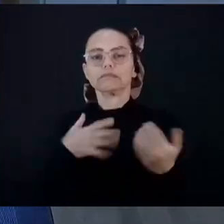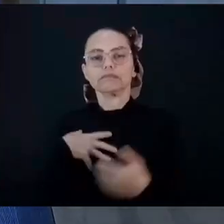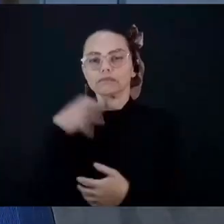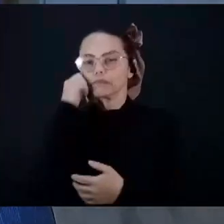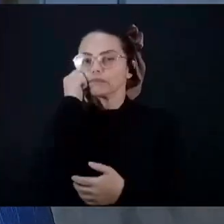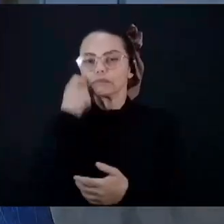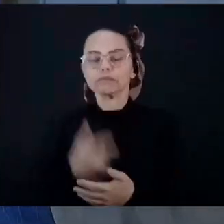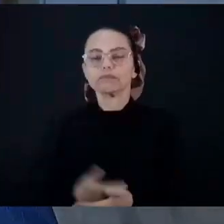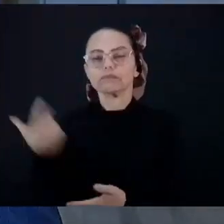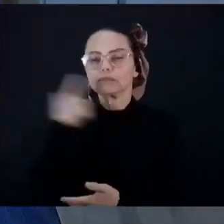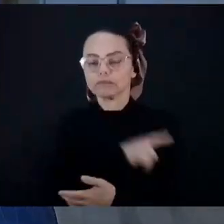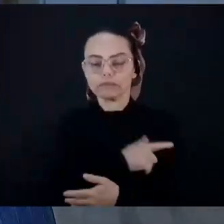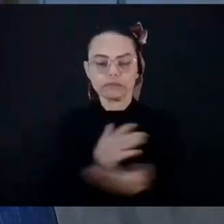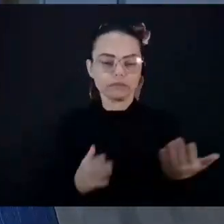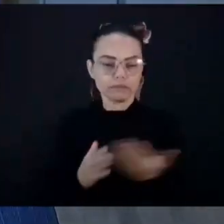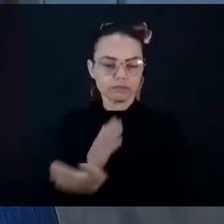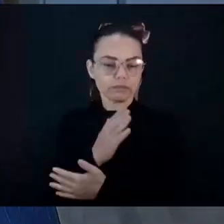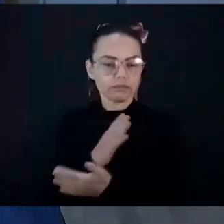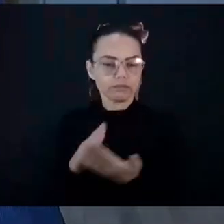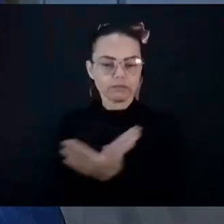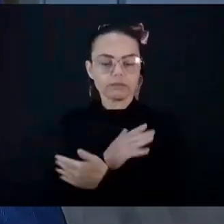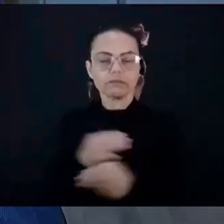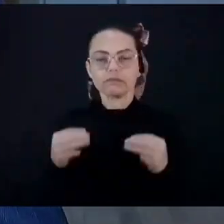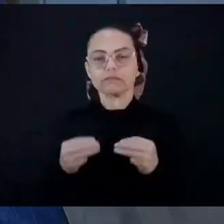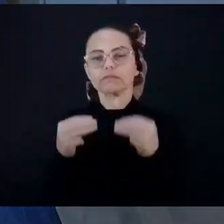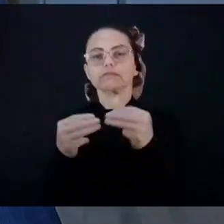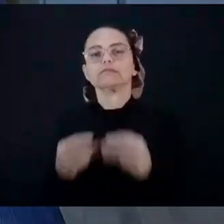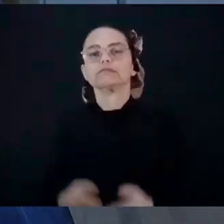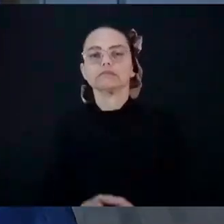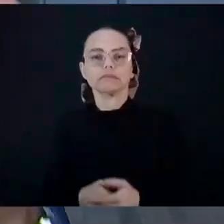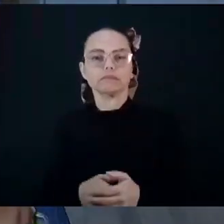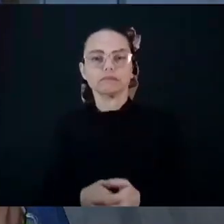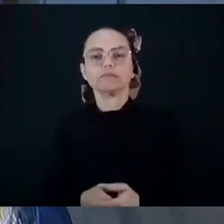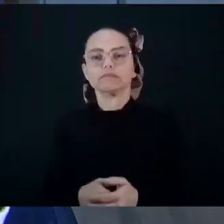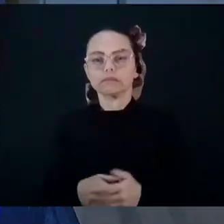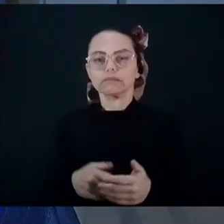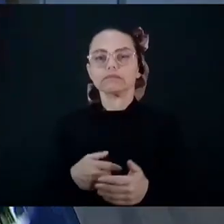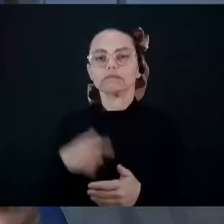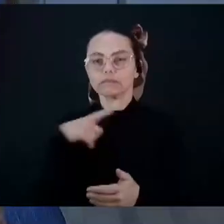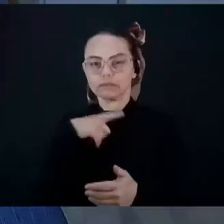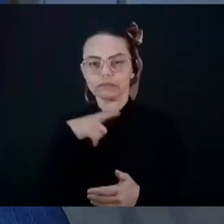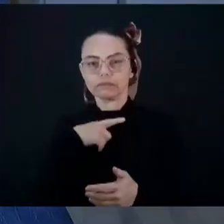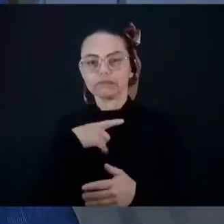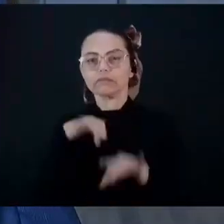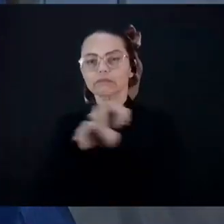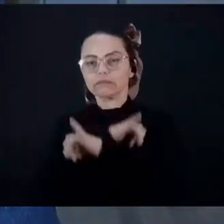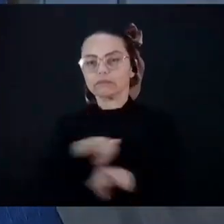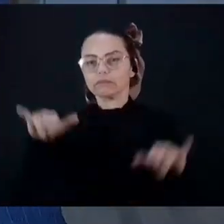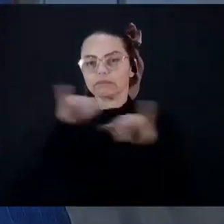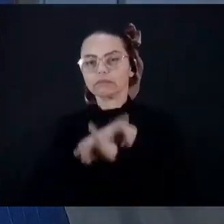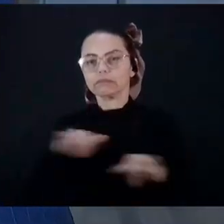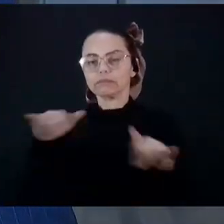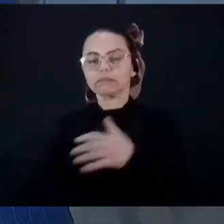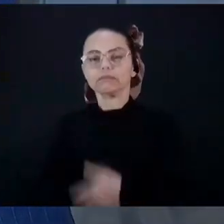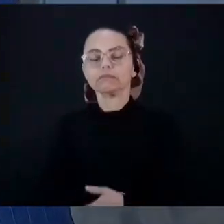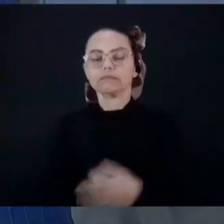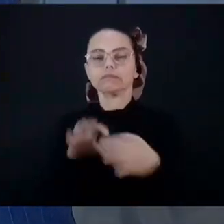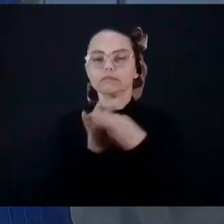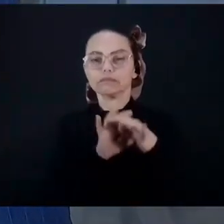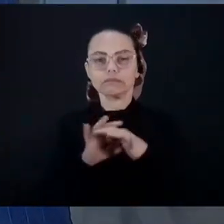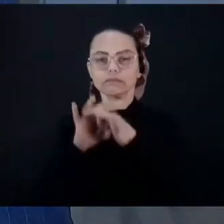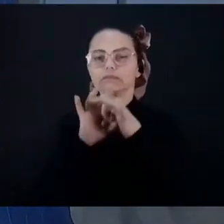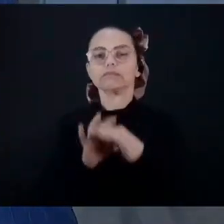conseguimos aprovar aqui algumas moções, algumas ações que passam a mensagem para a União, para os deputados,